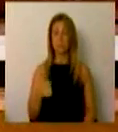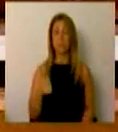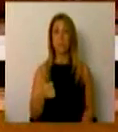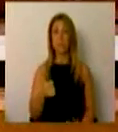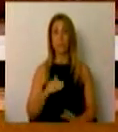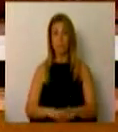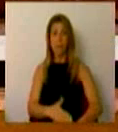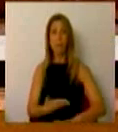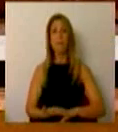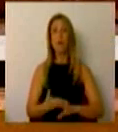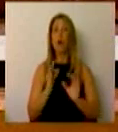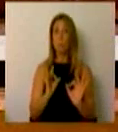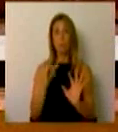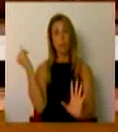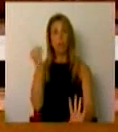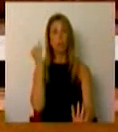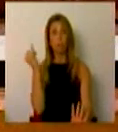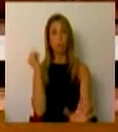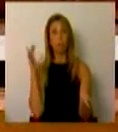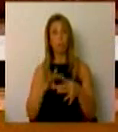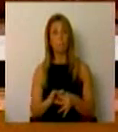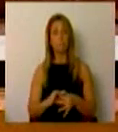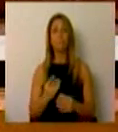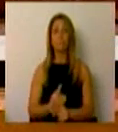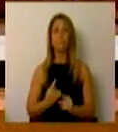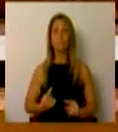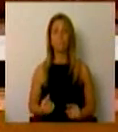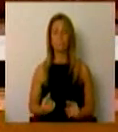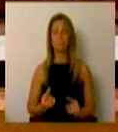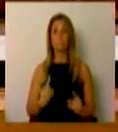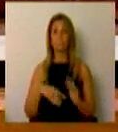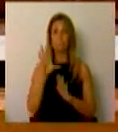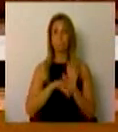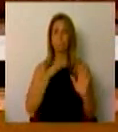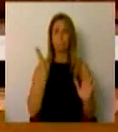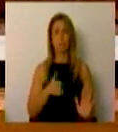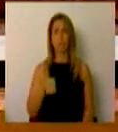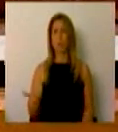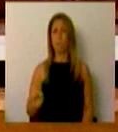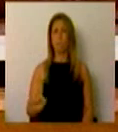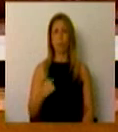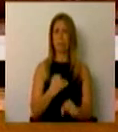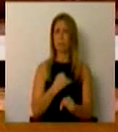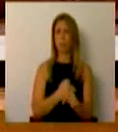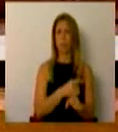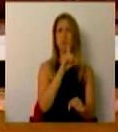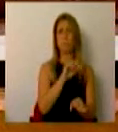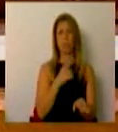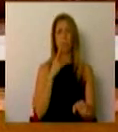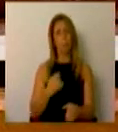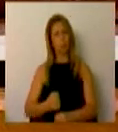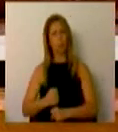ao reforço das próprias instituições, na medida em que a precariedade não é boa nem para os trabalhadores, nem para a solidez